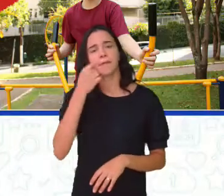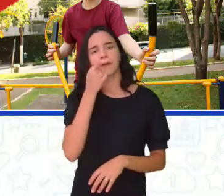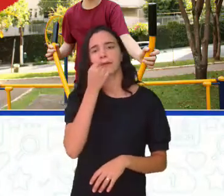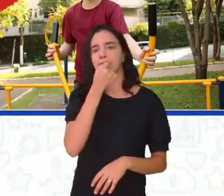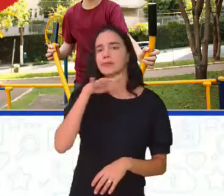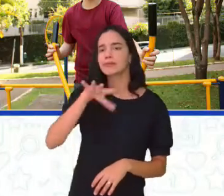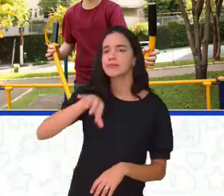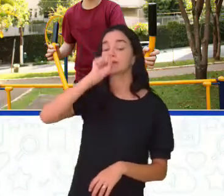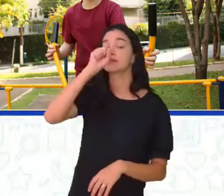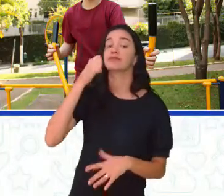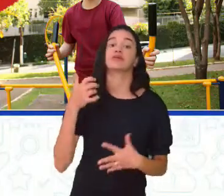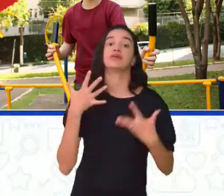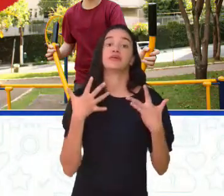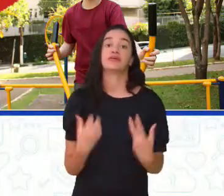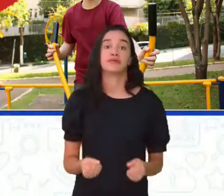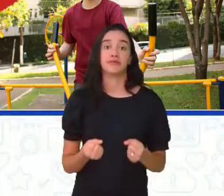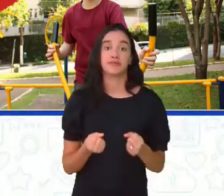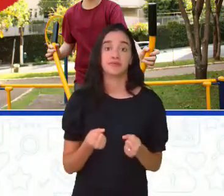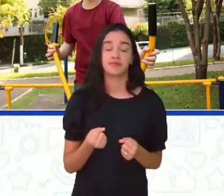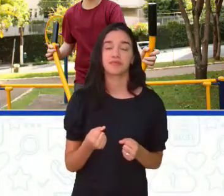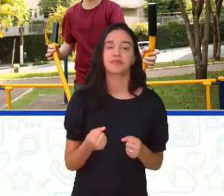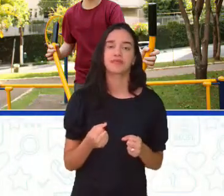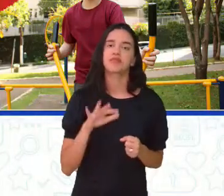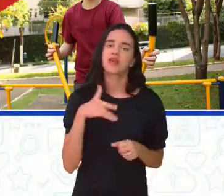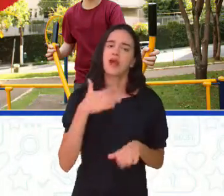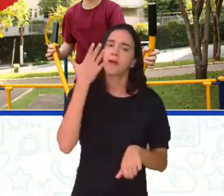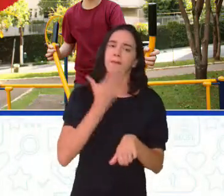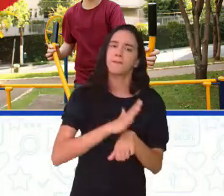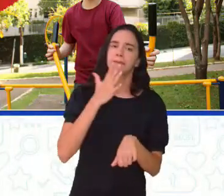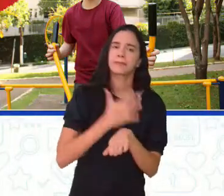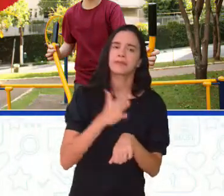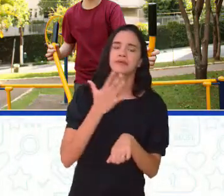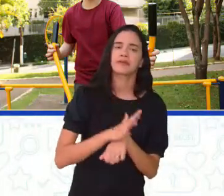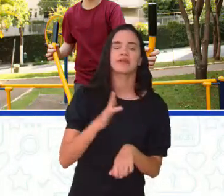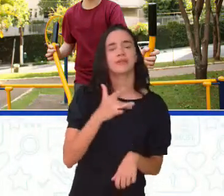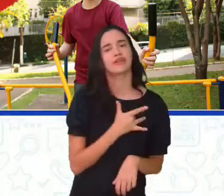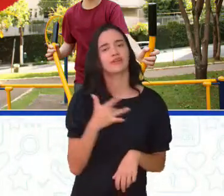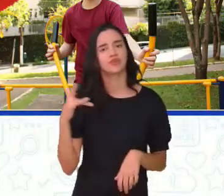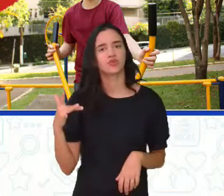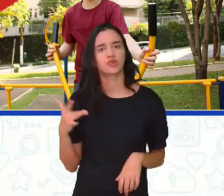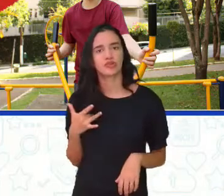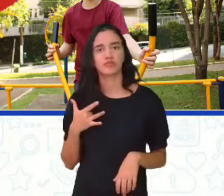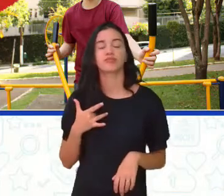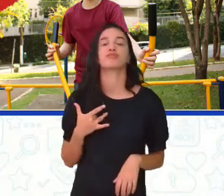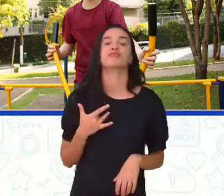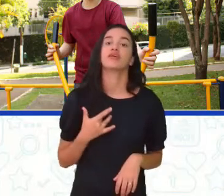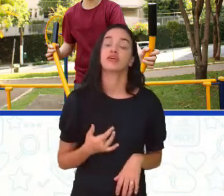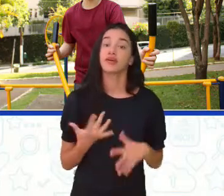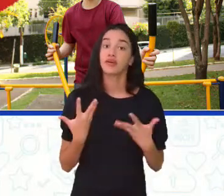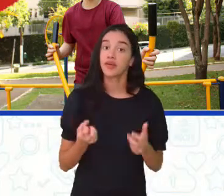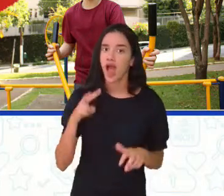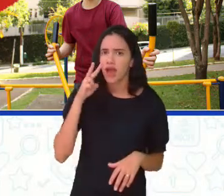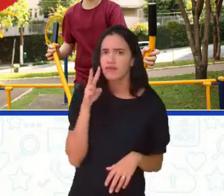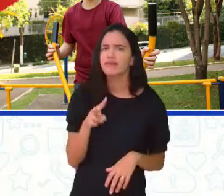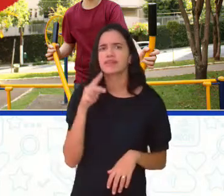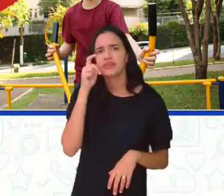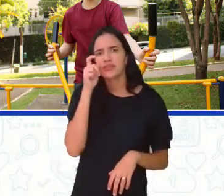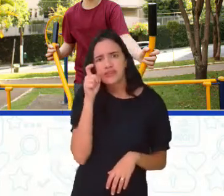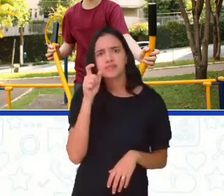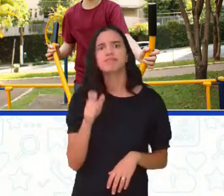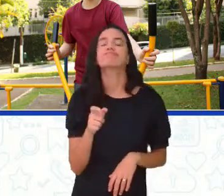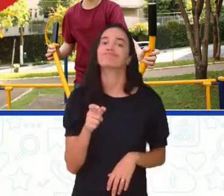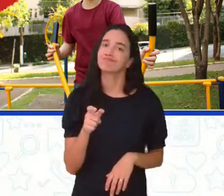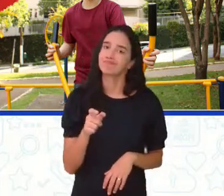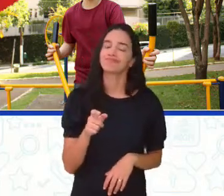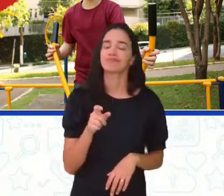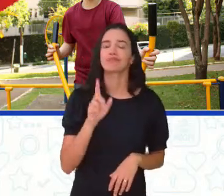então vamos praticar, né, as boas práticas aí para uma saúde do sistema respiratório. Vejam que interessante,